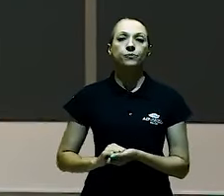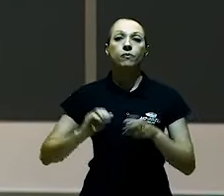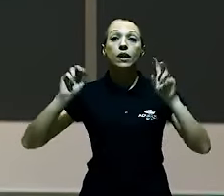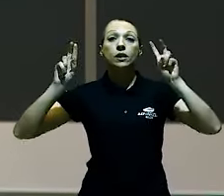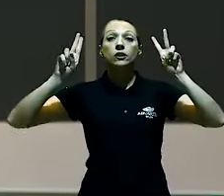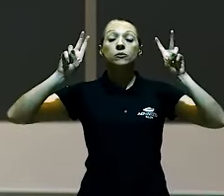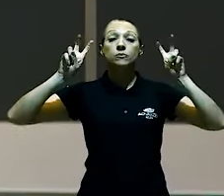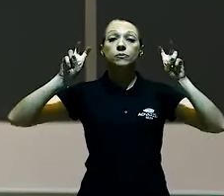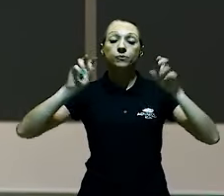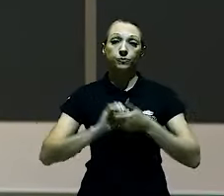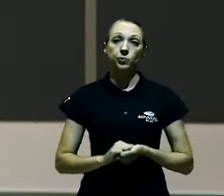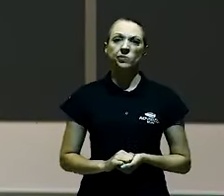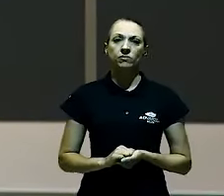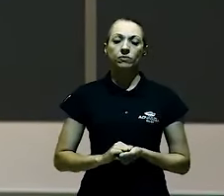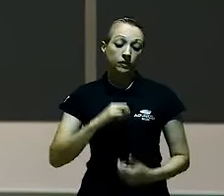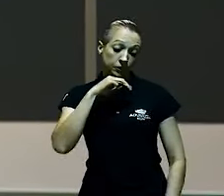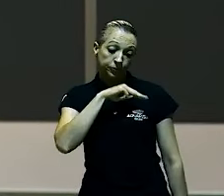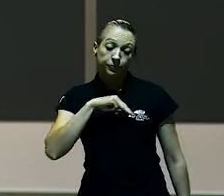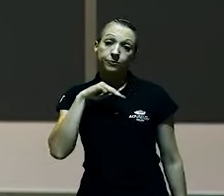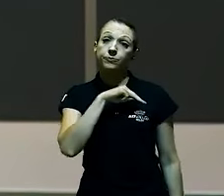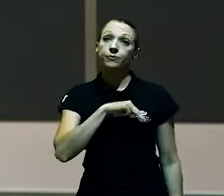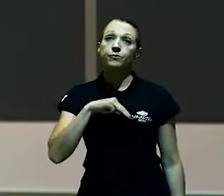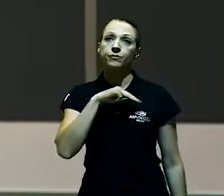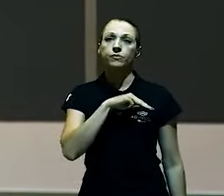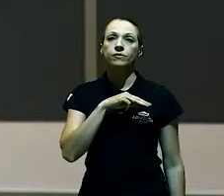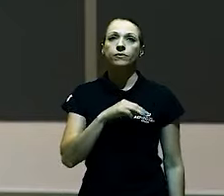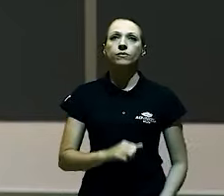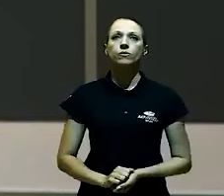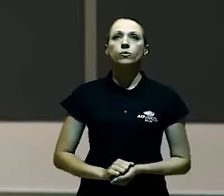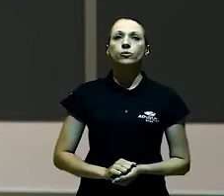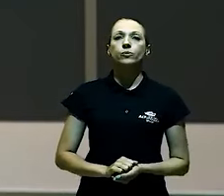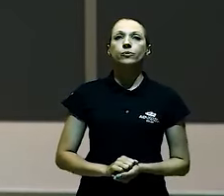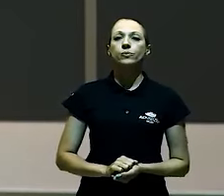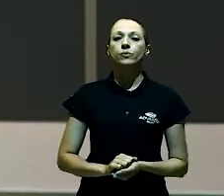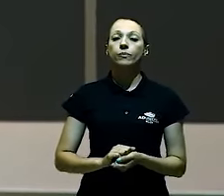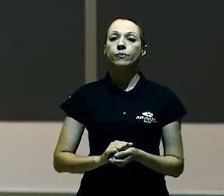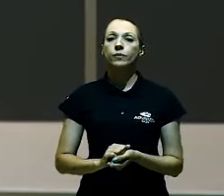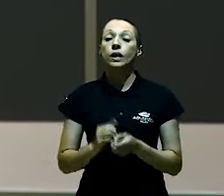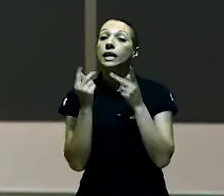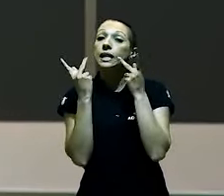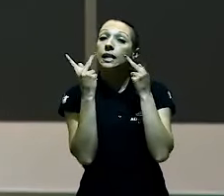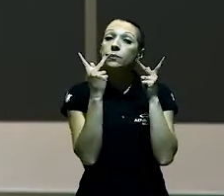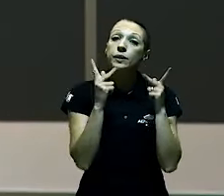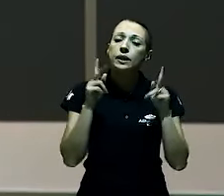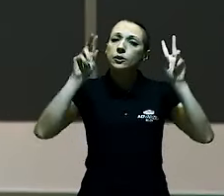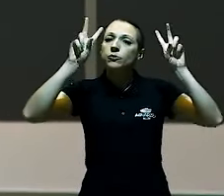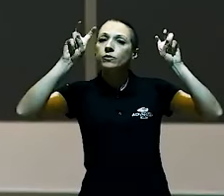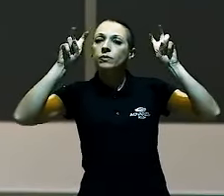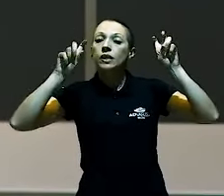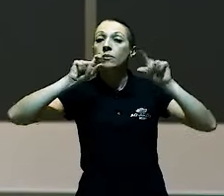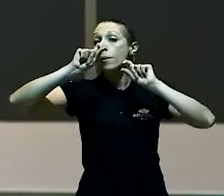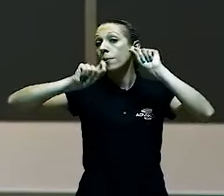temática da obra missionária, a minha tese nessa noite, ou a minha mensagem nessa noite, é